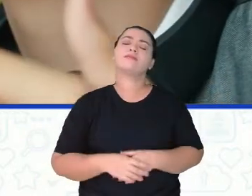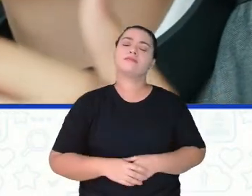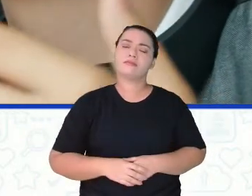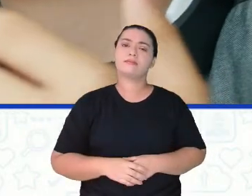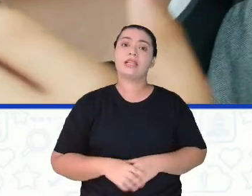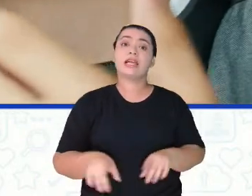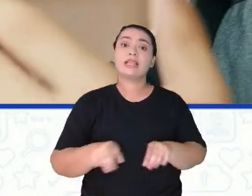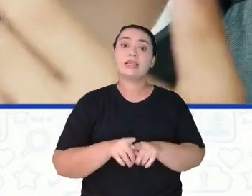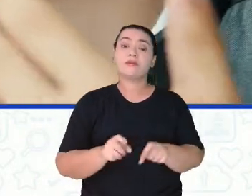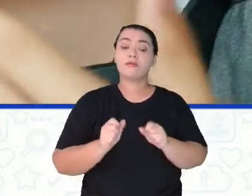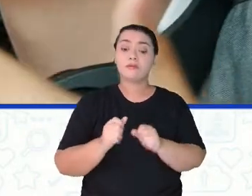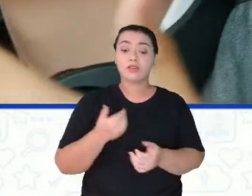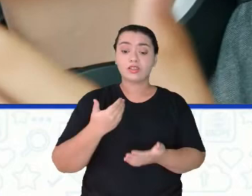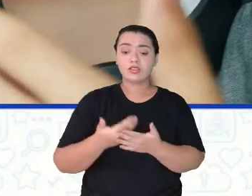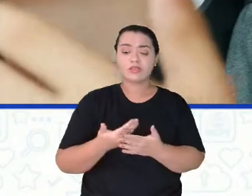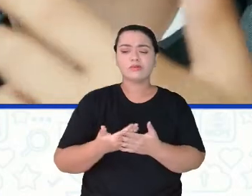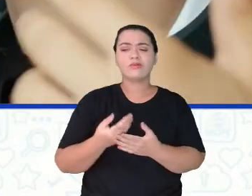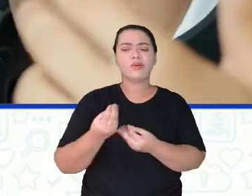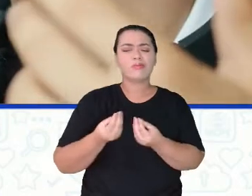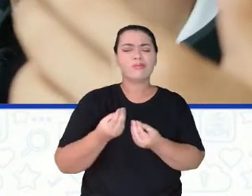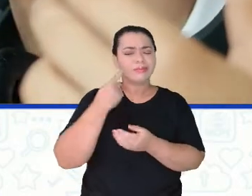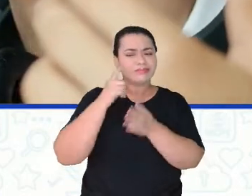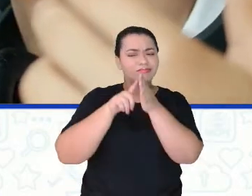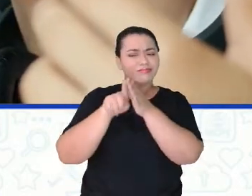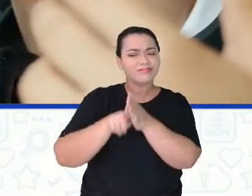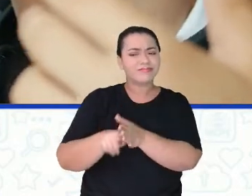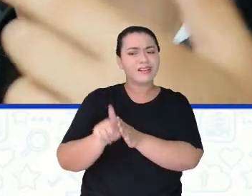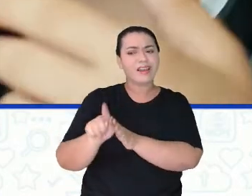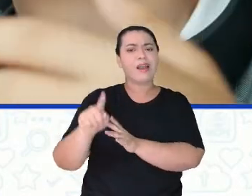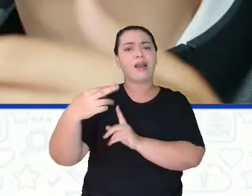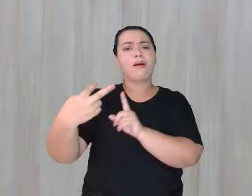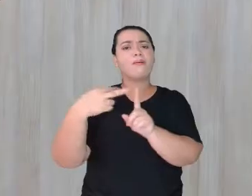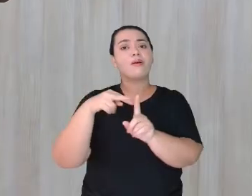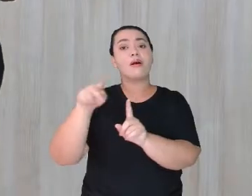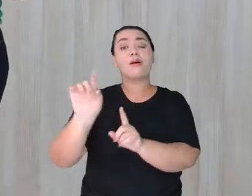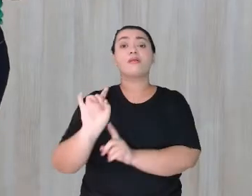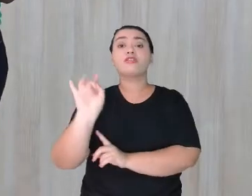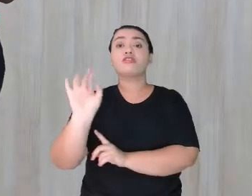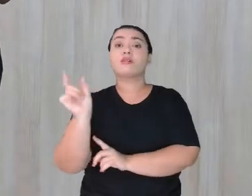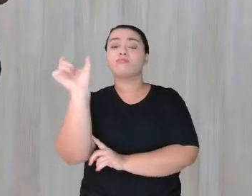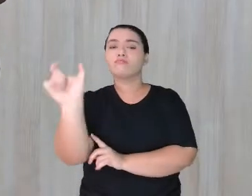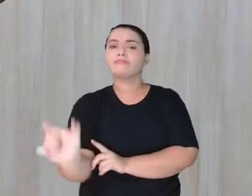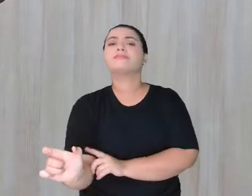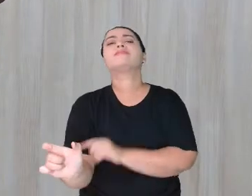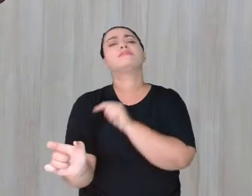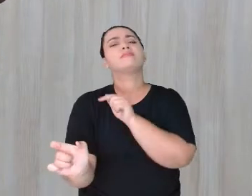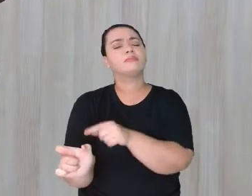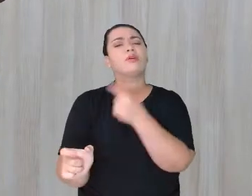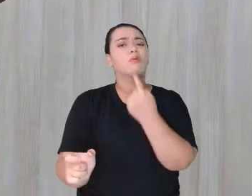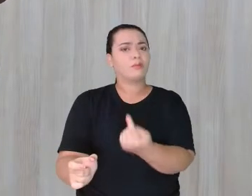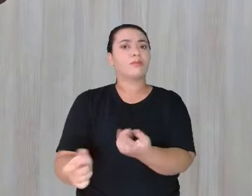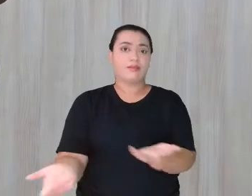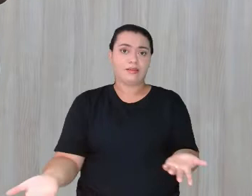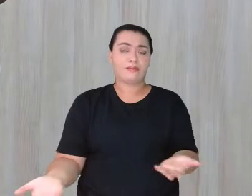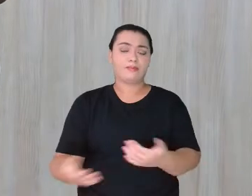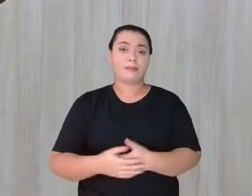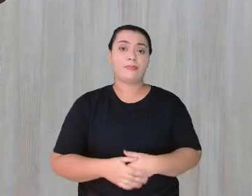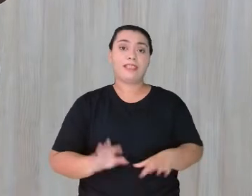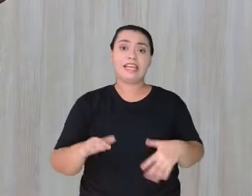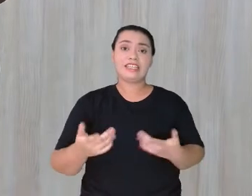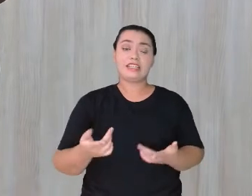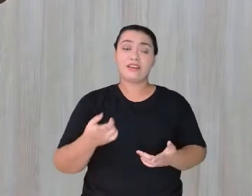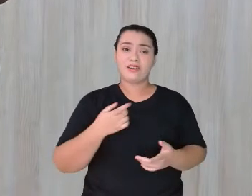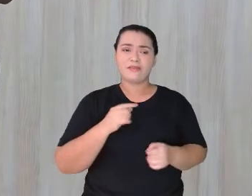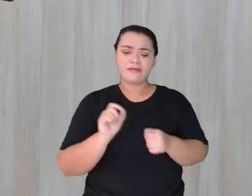possamos estudar sobre o entrevistado, seu ponto de vista sempre será único. Isso é um ponto importante. Ó. Quando eu estou fazendo uma entrevista, normalmente ela não é feita